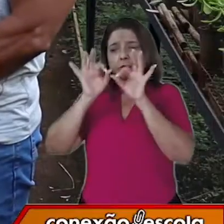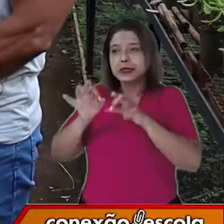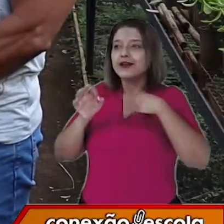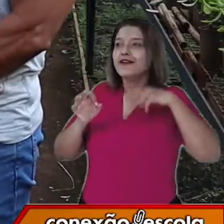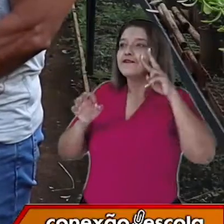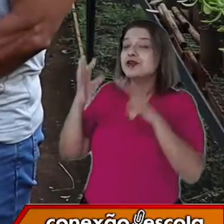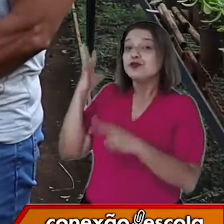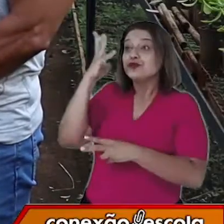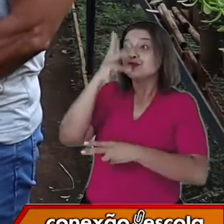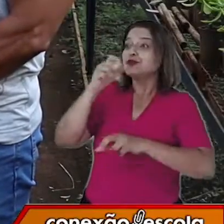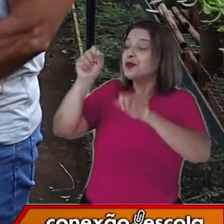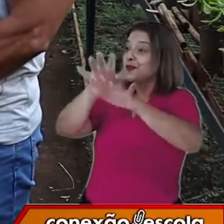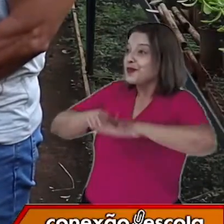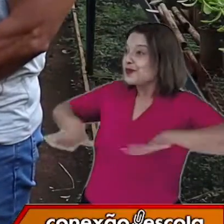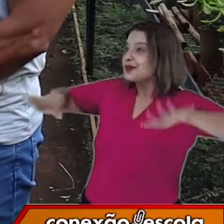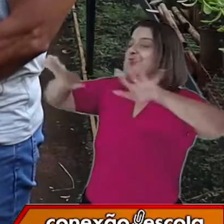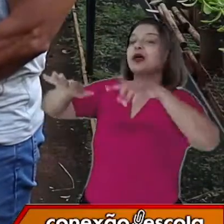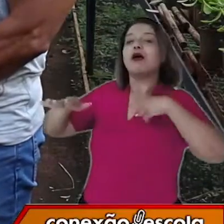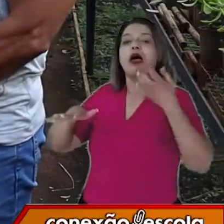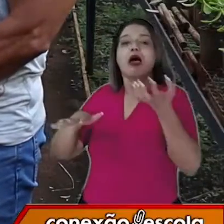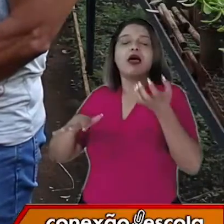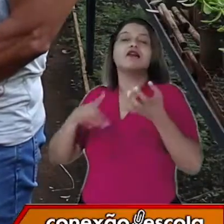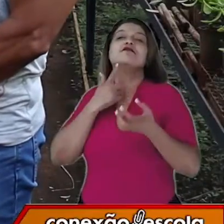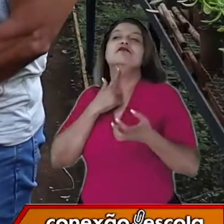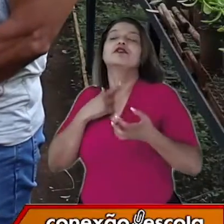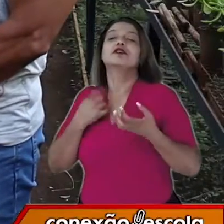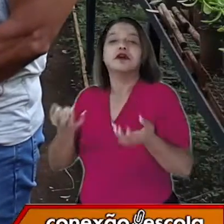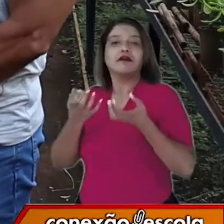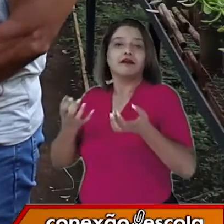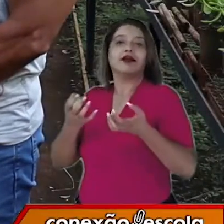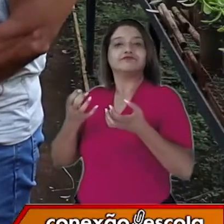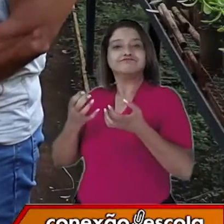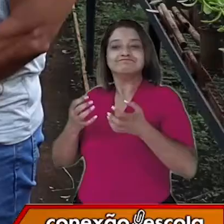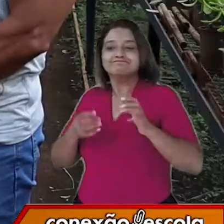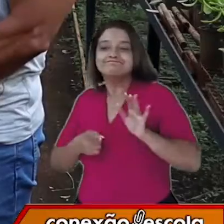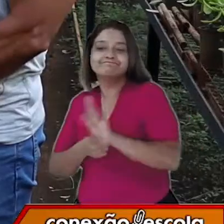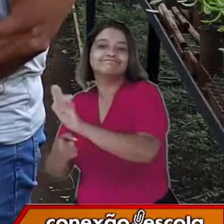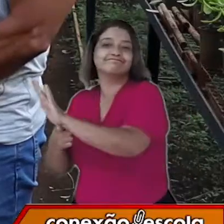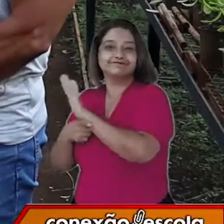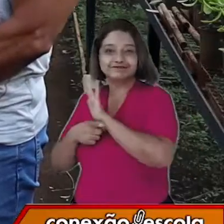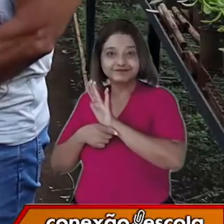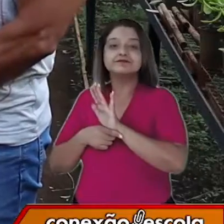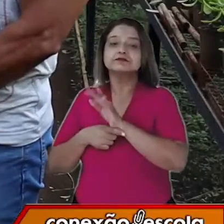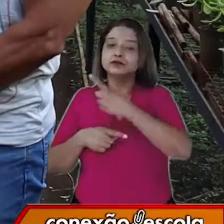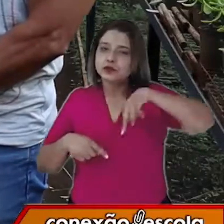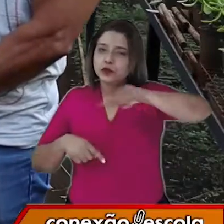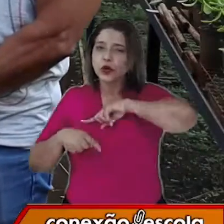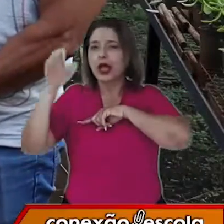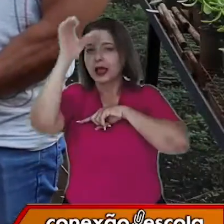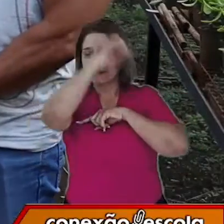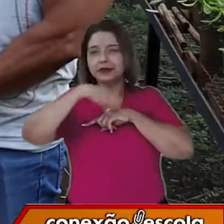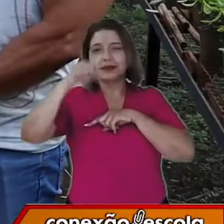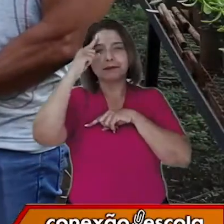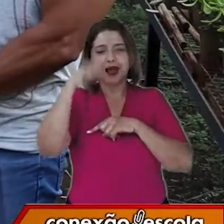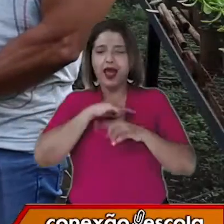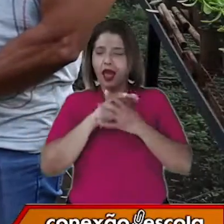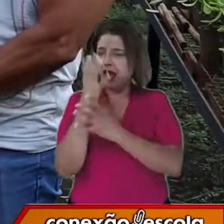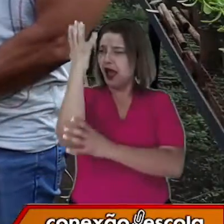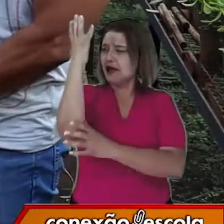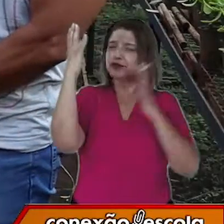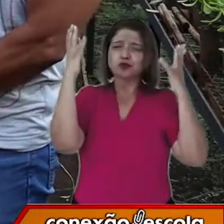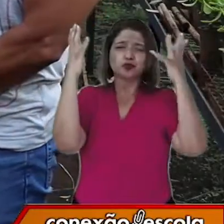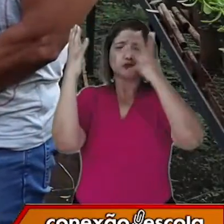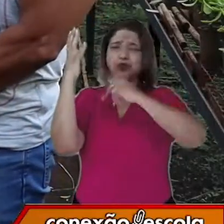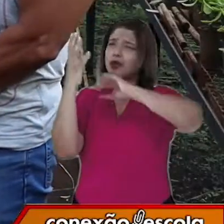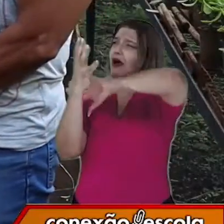gente precisa mudar o nosso olhar. Muitas vezes a gente aprende desde cedo que uma árvore bonita é aquela retinha, enorme, né?